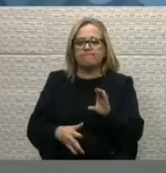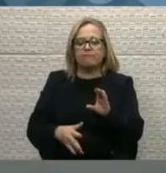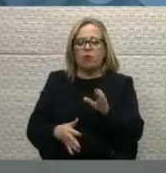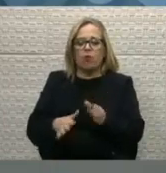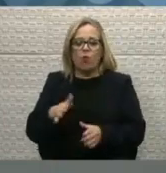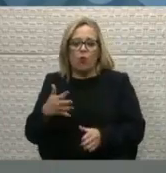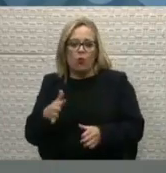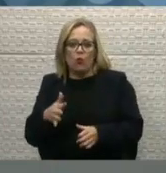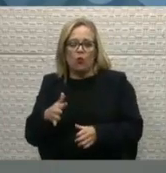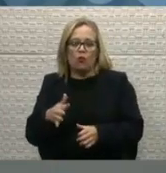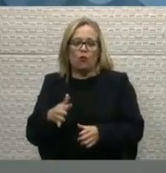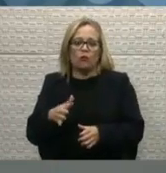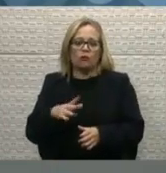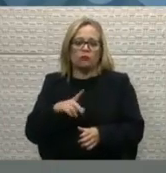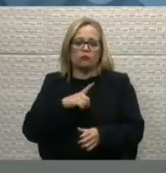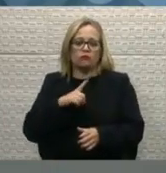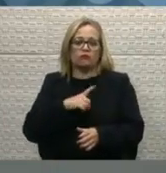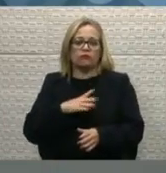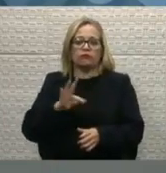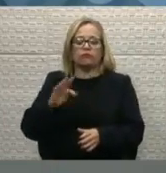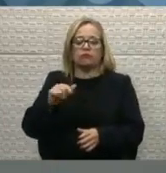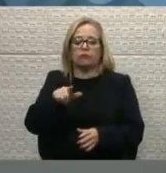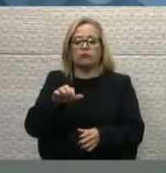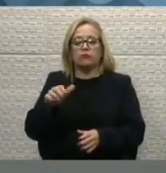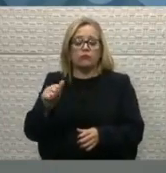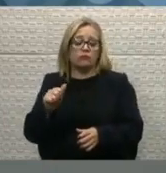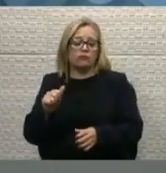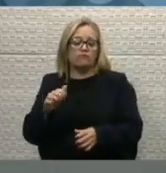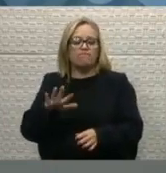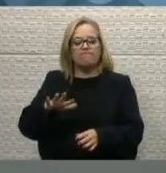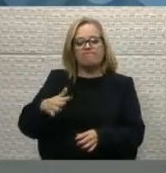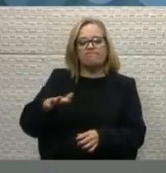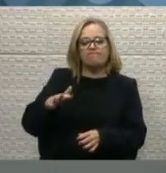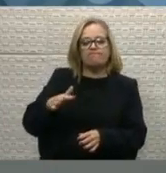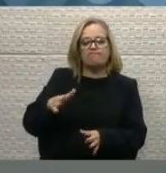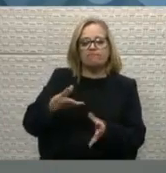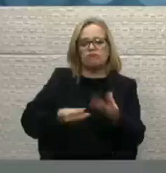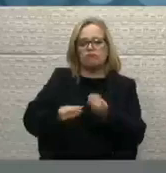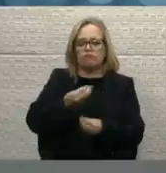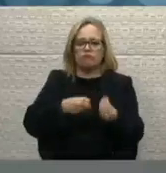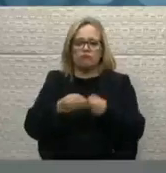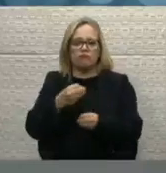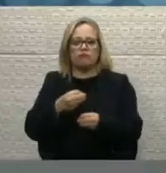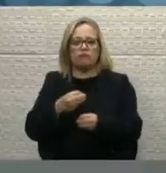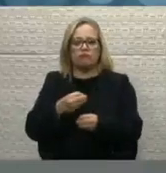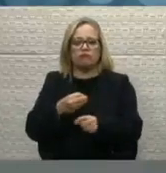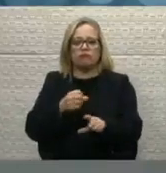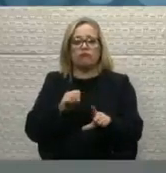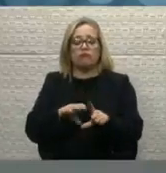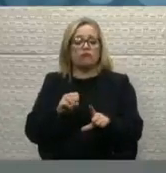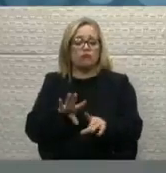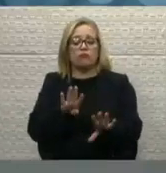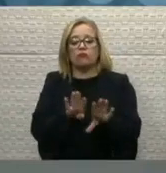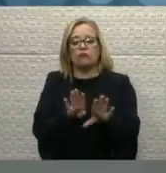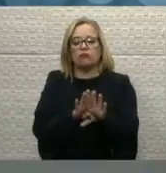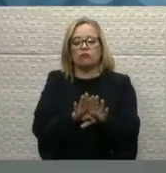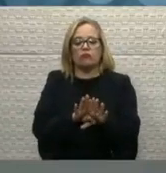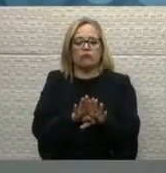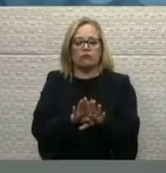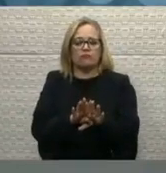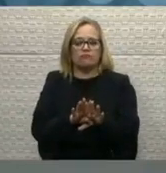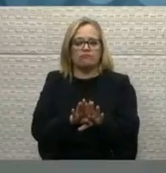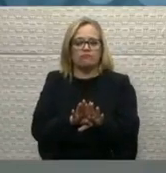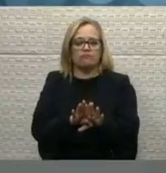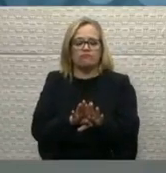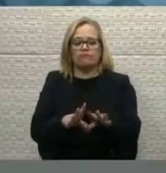variação. Existem as chamadas equações diferenciais que vão envolver uma função e as taxas de